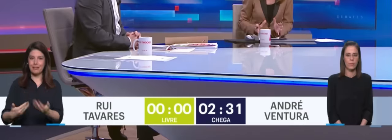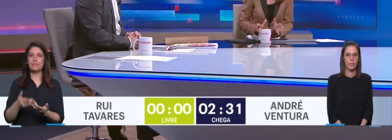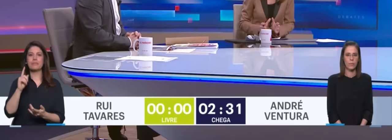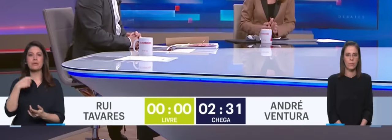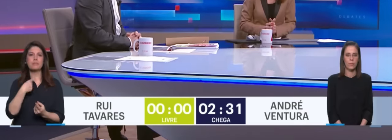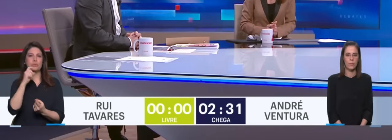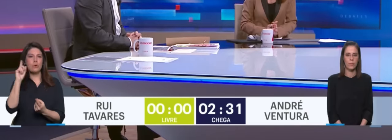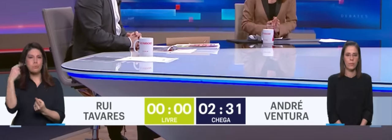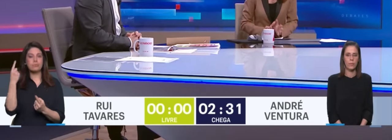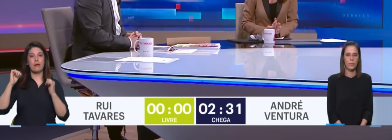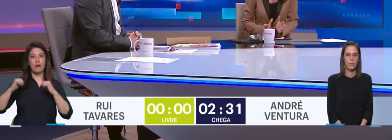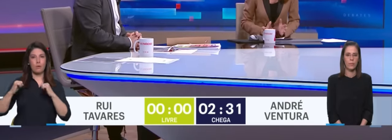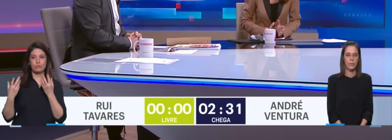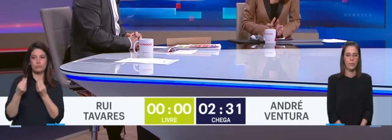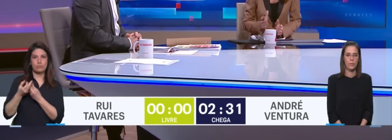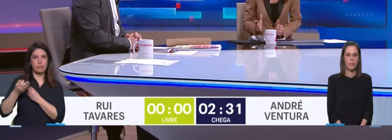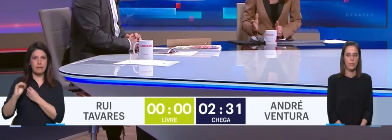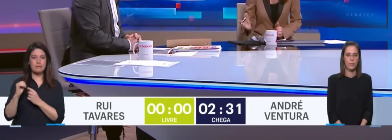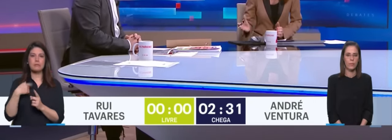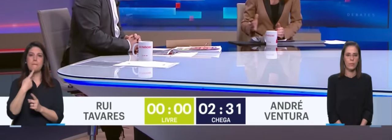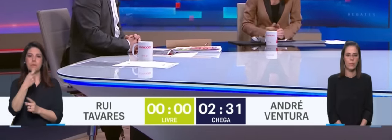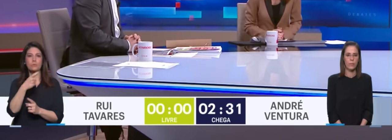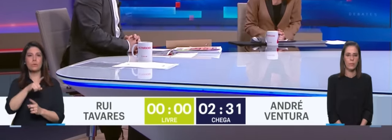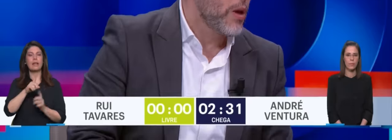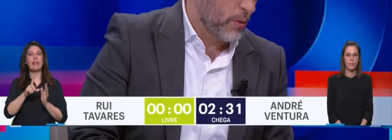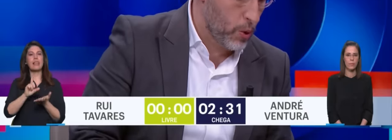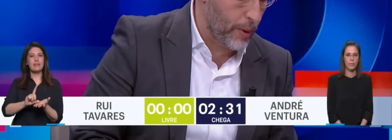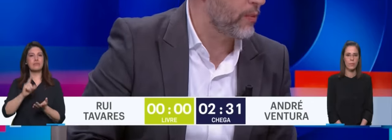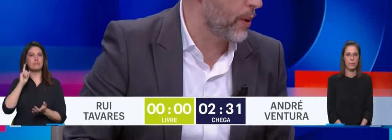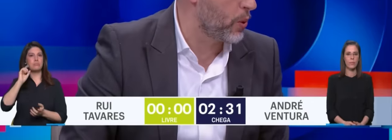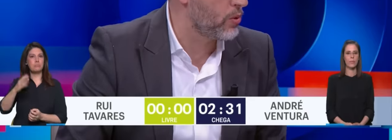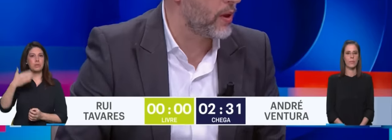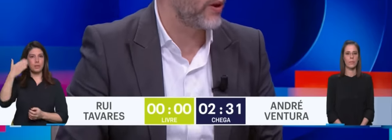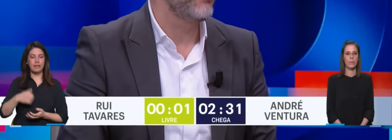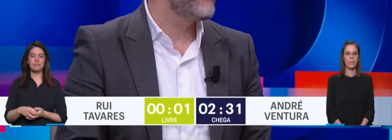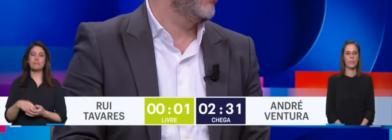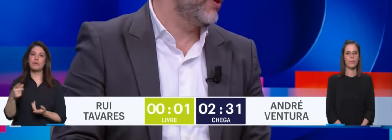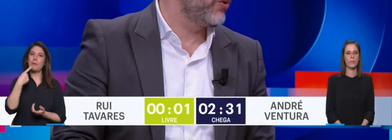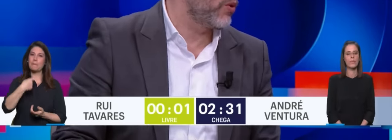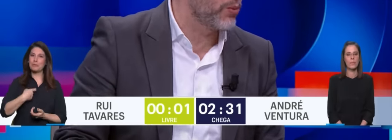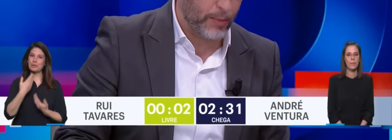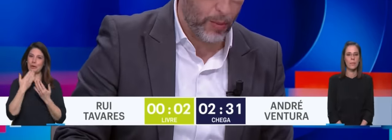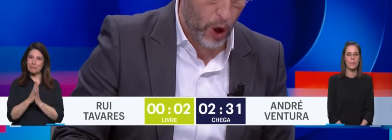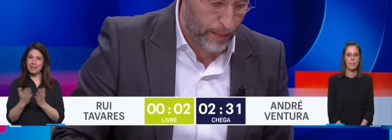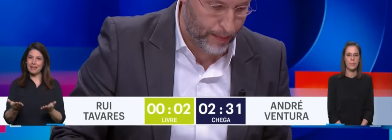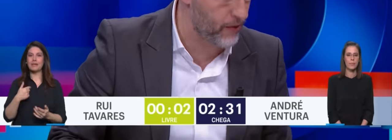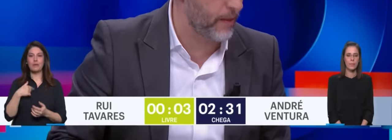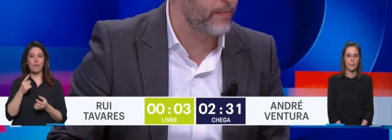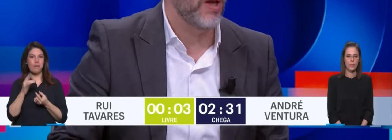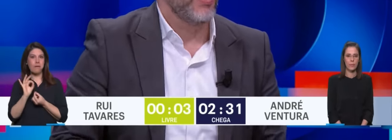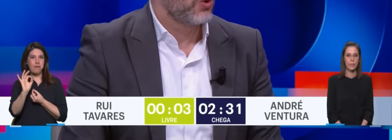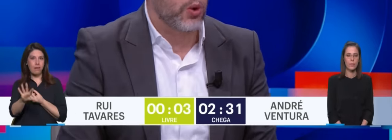partido socialista esta seria por exemplo uma prioridade para o livre Muito obrigado pela pergunta eu infelizmente vou ter de começar por uma nota